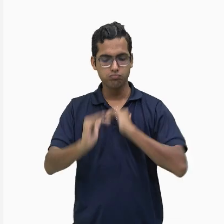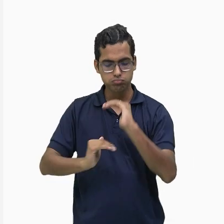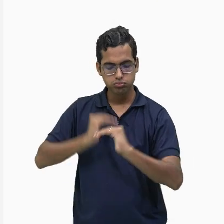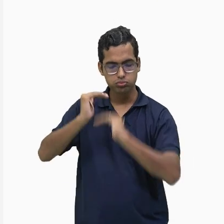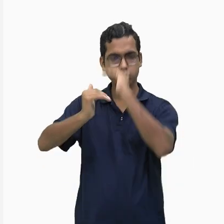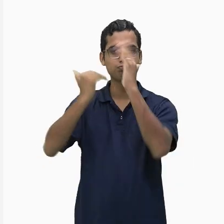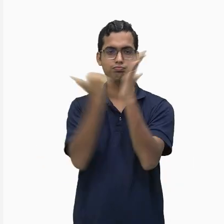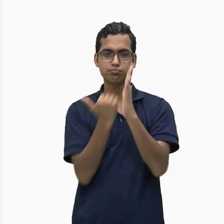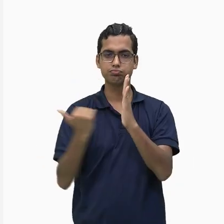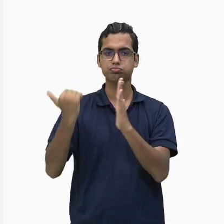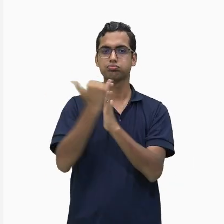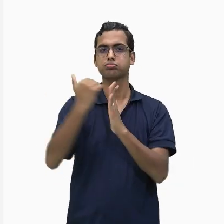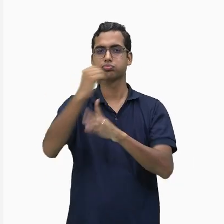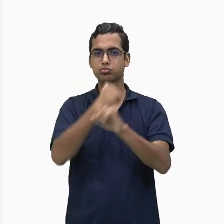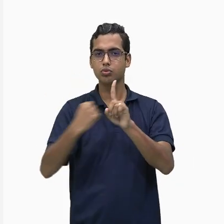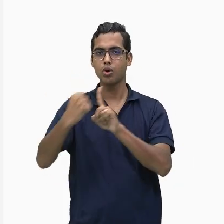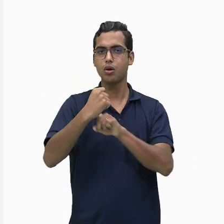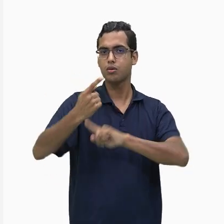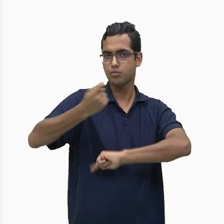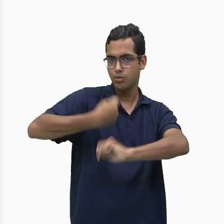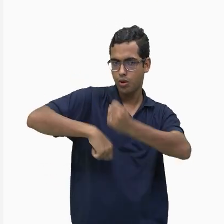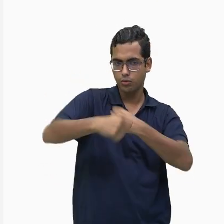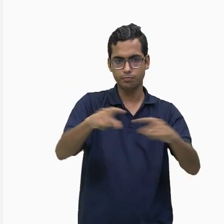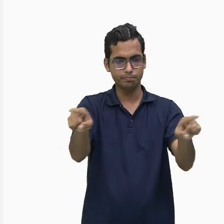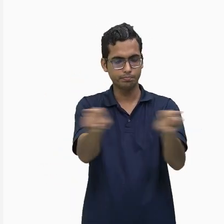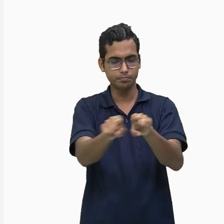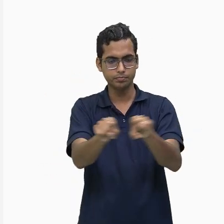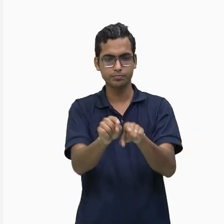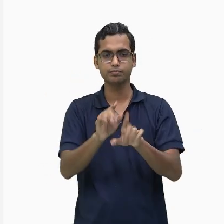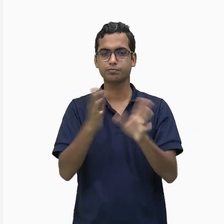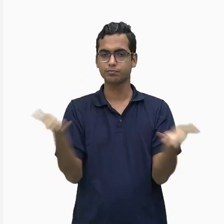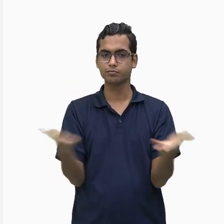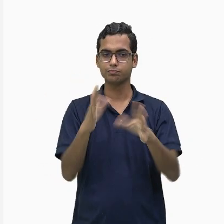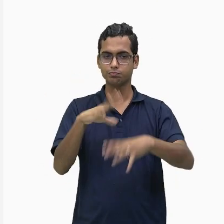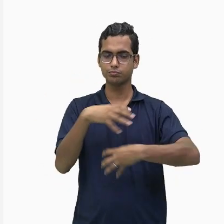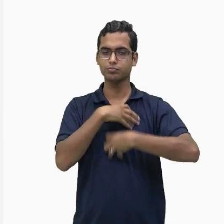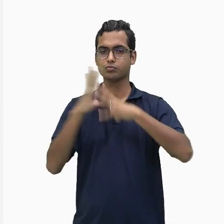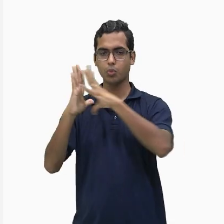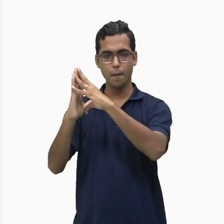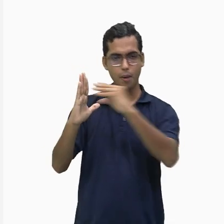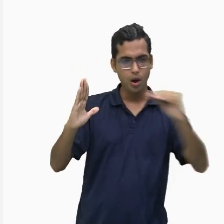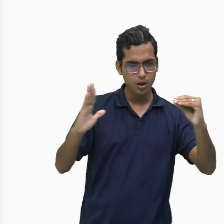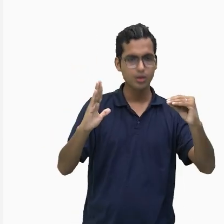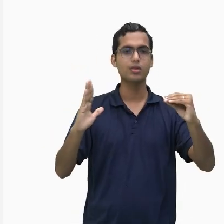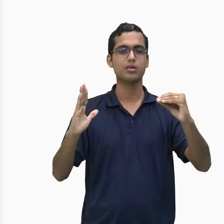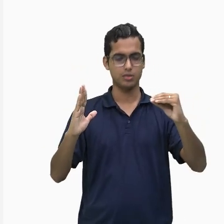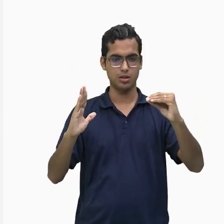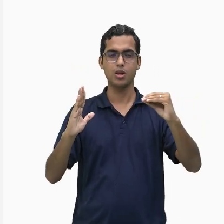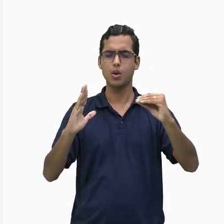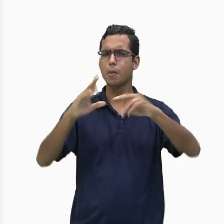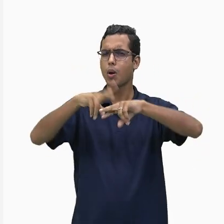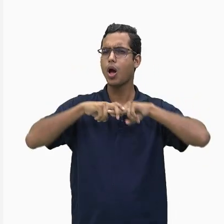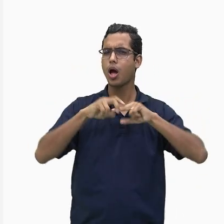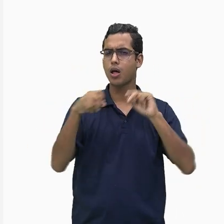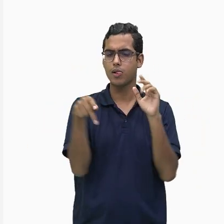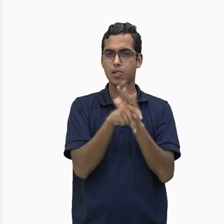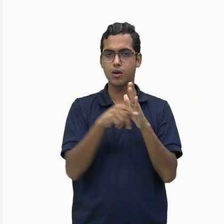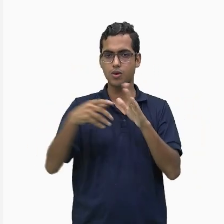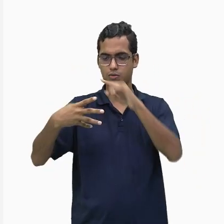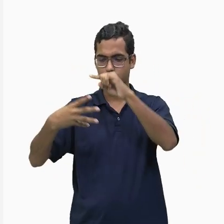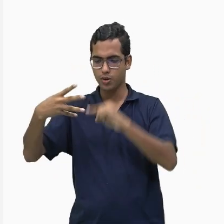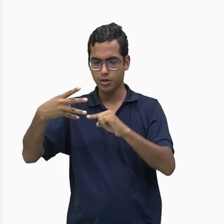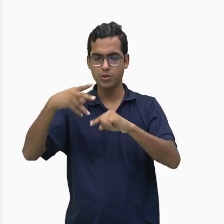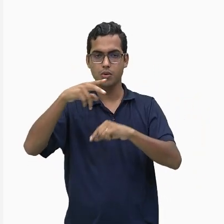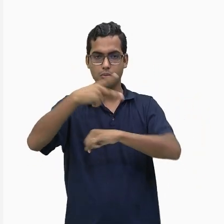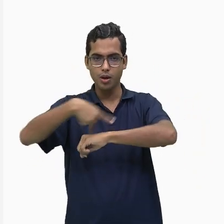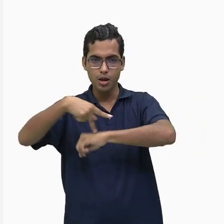desenvolvimento socioeconômico. Agora, eles vão ser inspirados por quem? Por um modelo, né? Tanto na parte